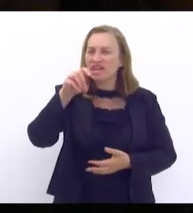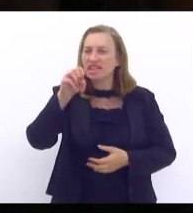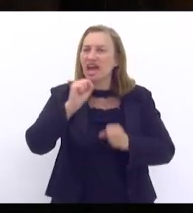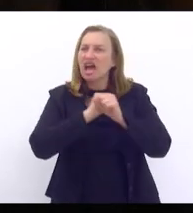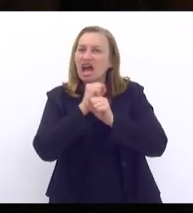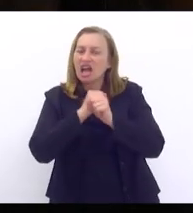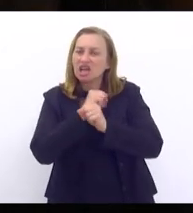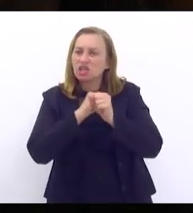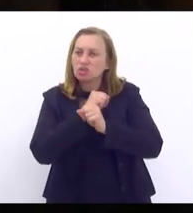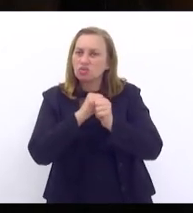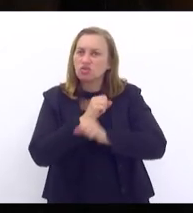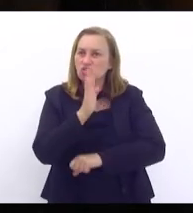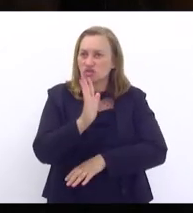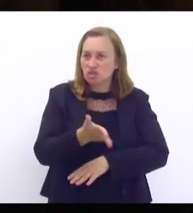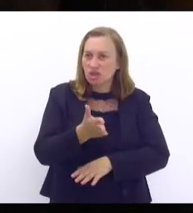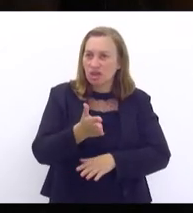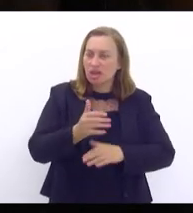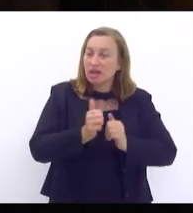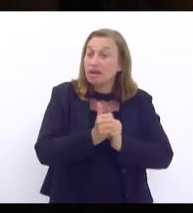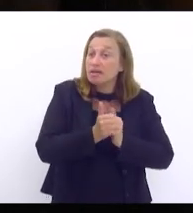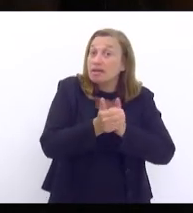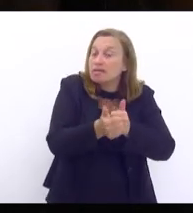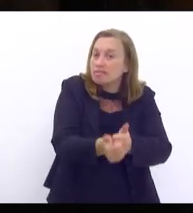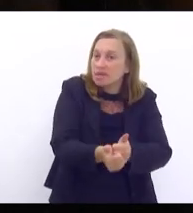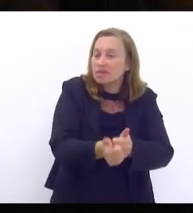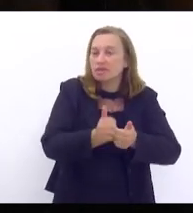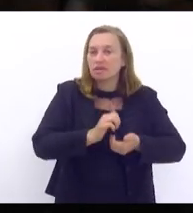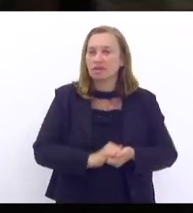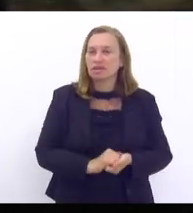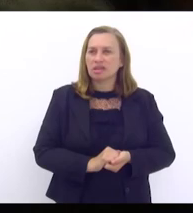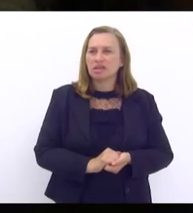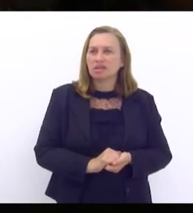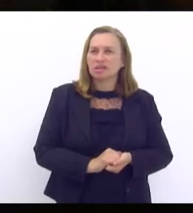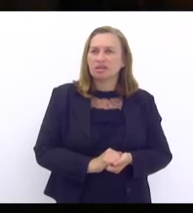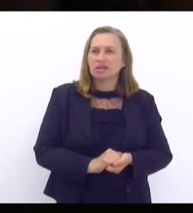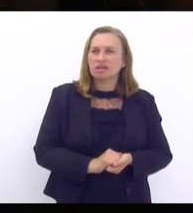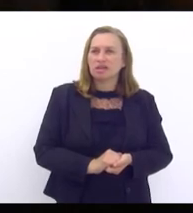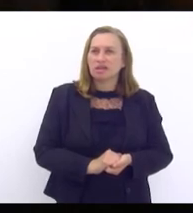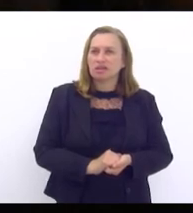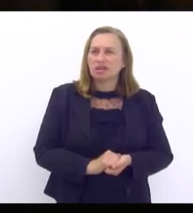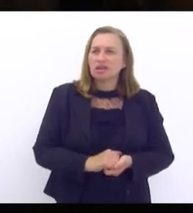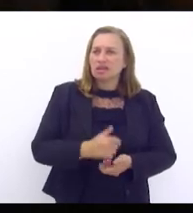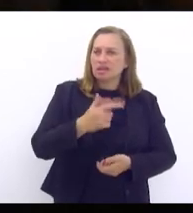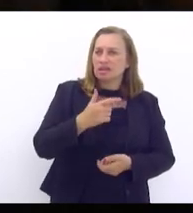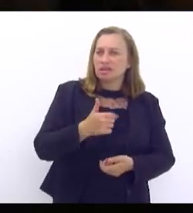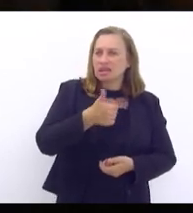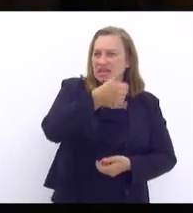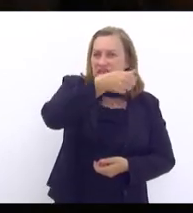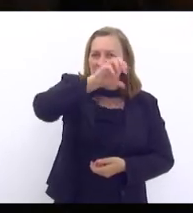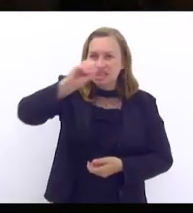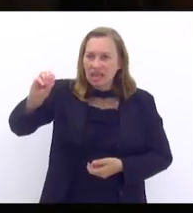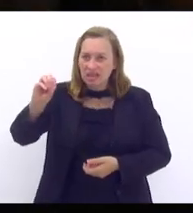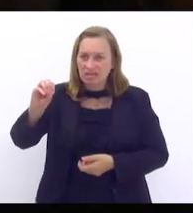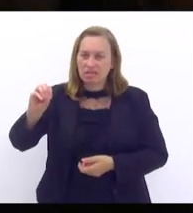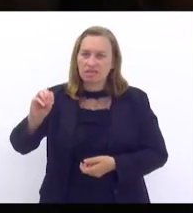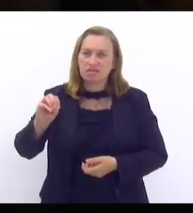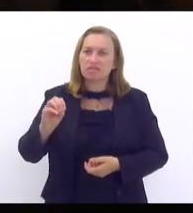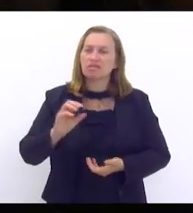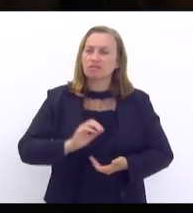anos, caminha para ser centenário.